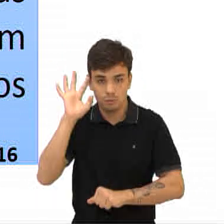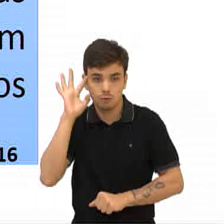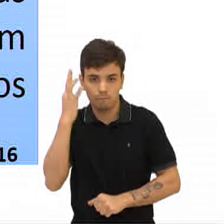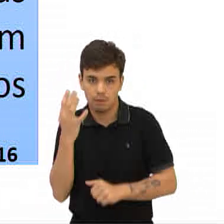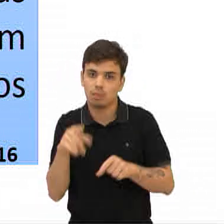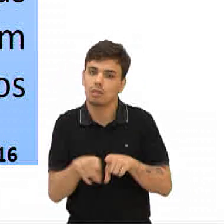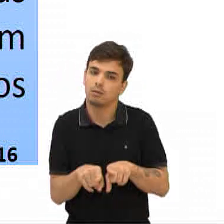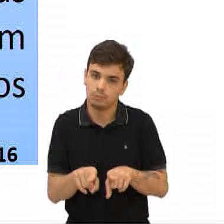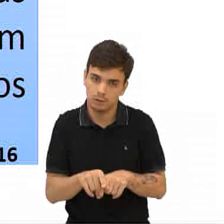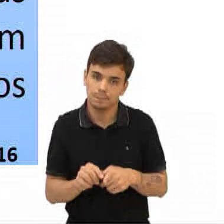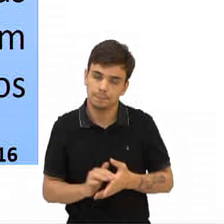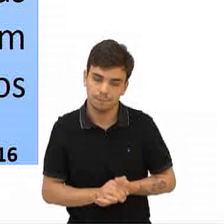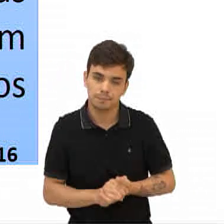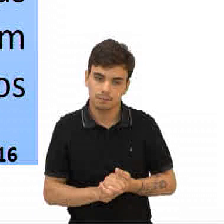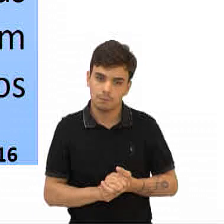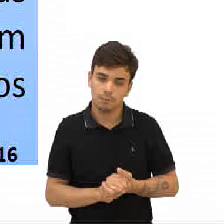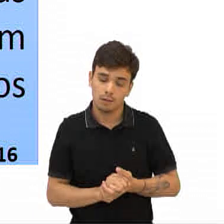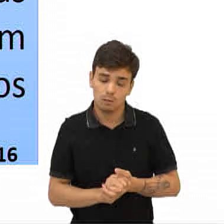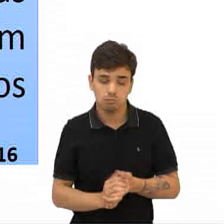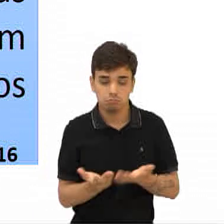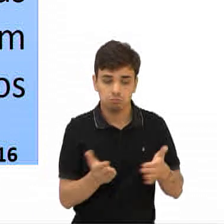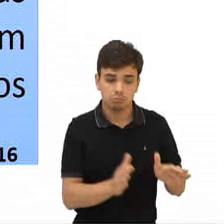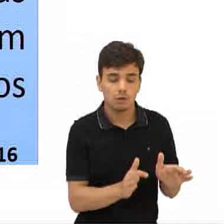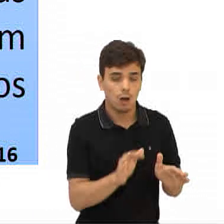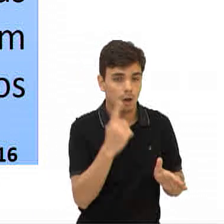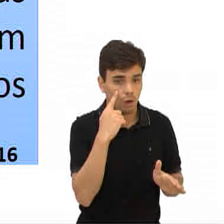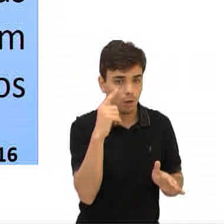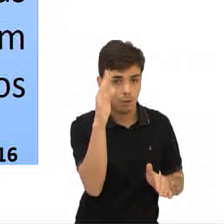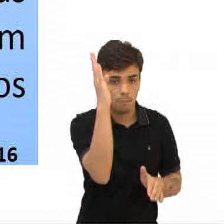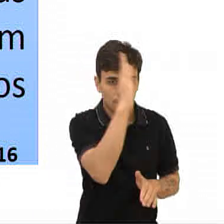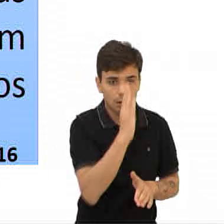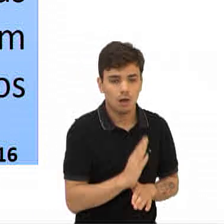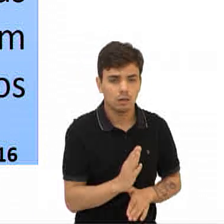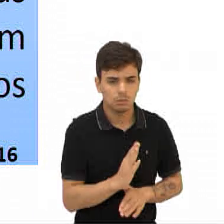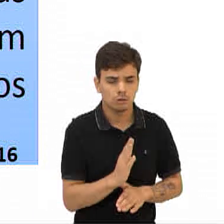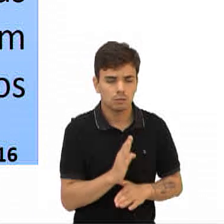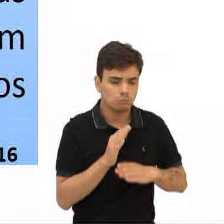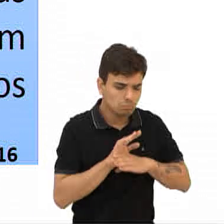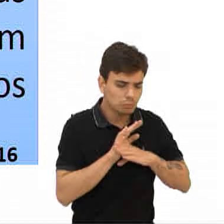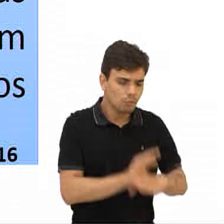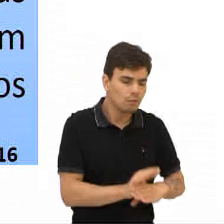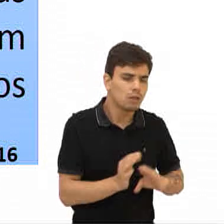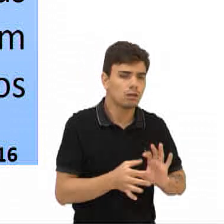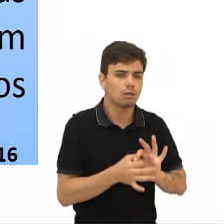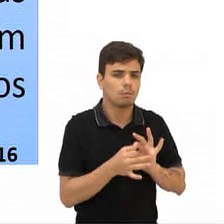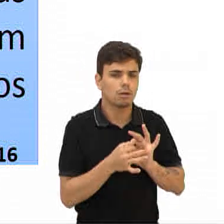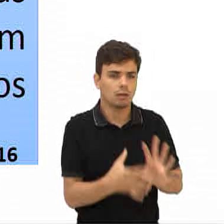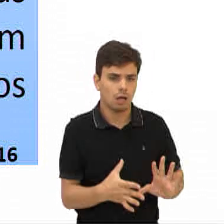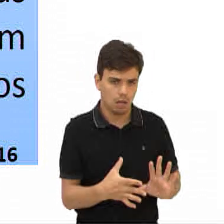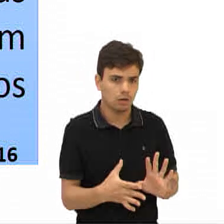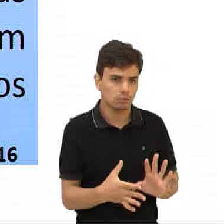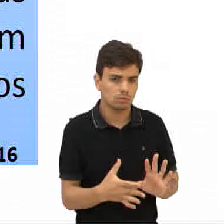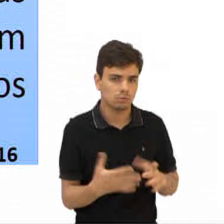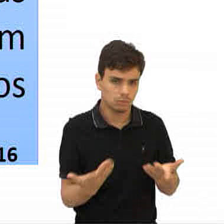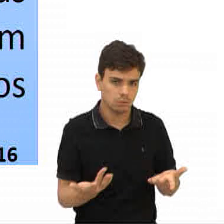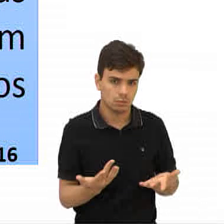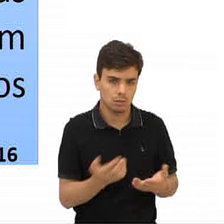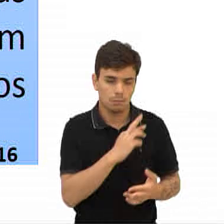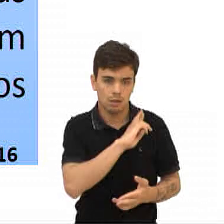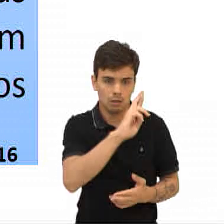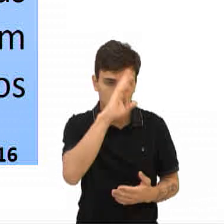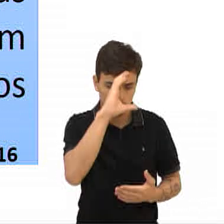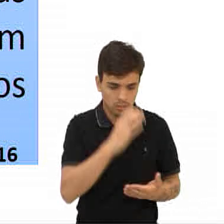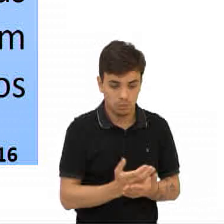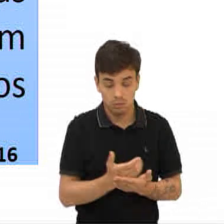resolver. Por um lado, o país é laico e defende a liberdade ao culto e à crença religiosa.